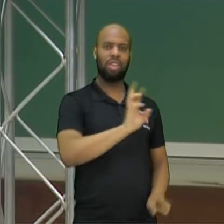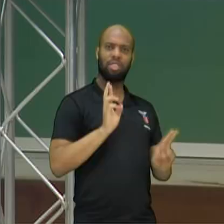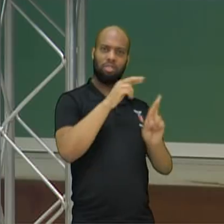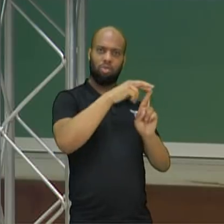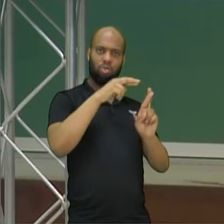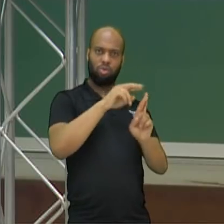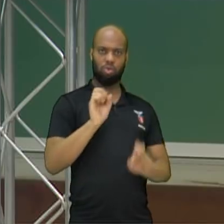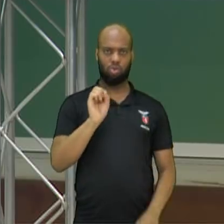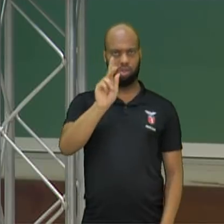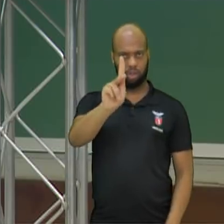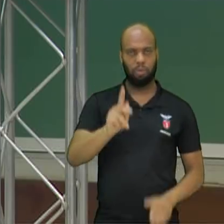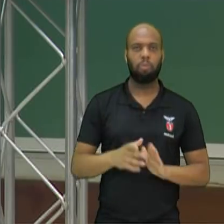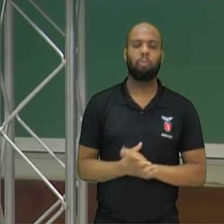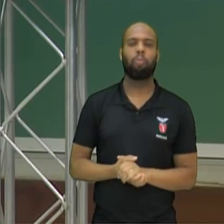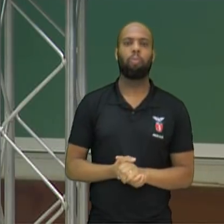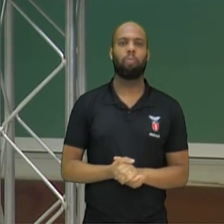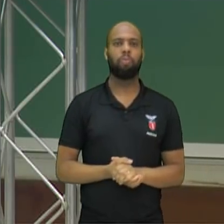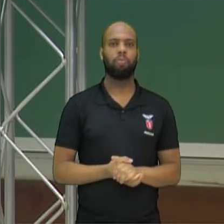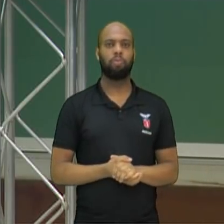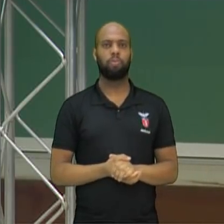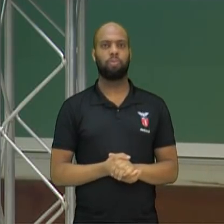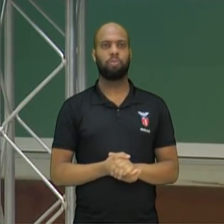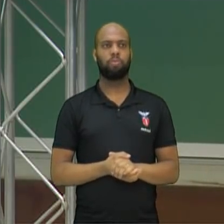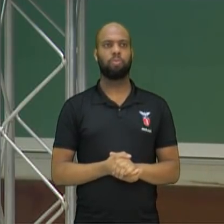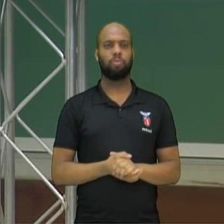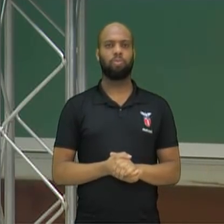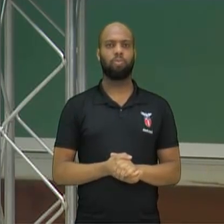assunto. Perfeito?